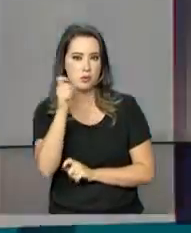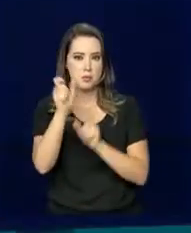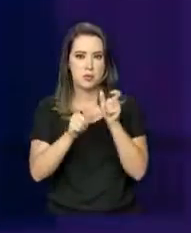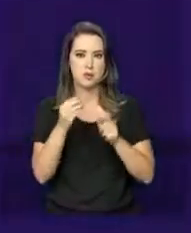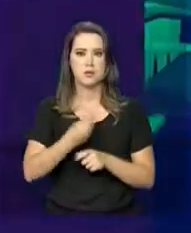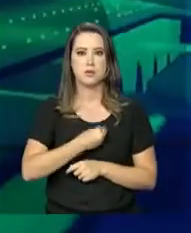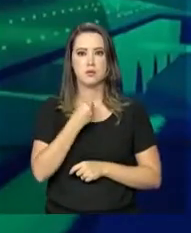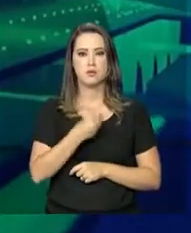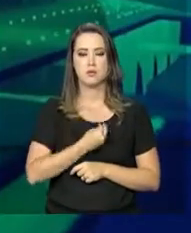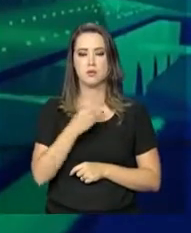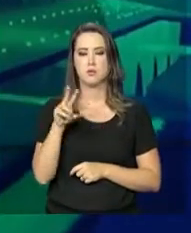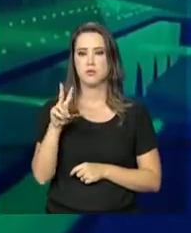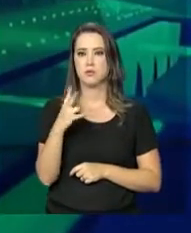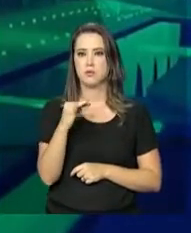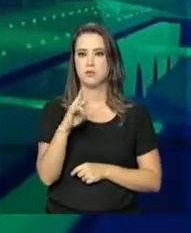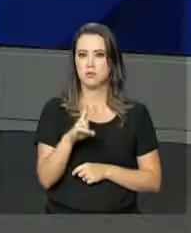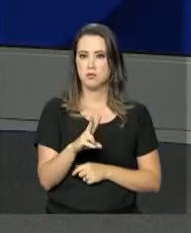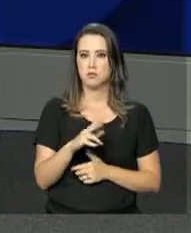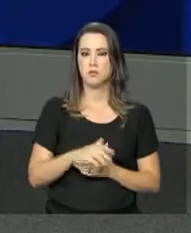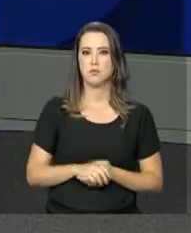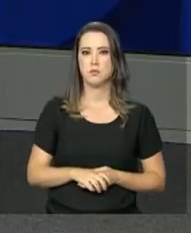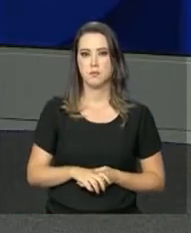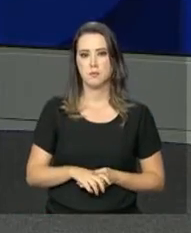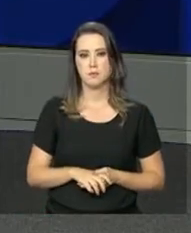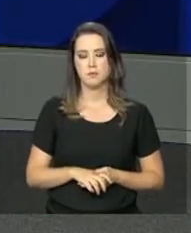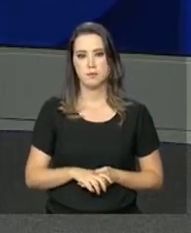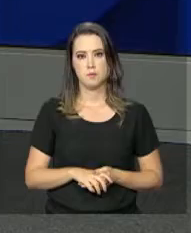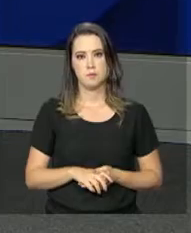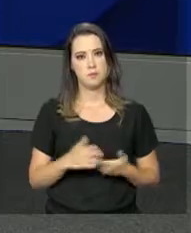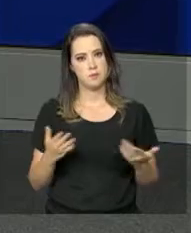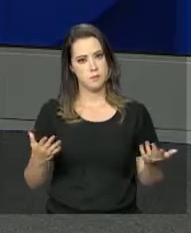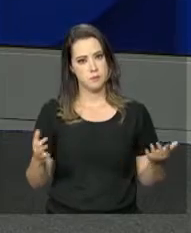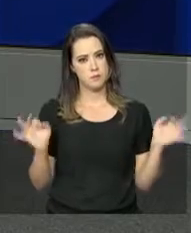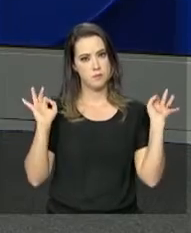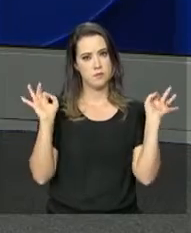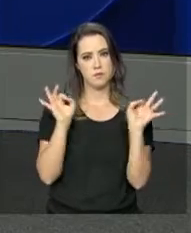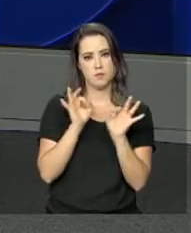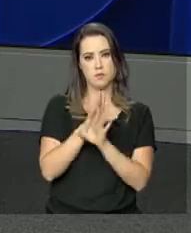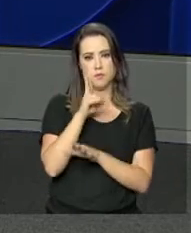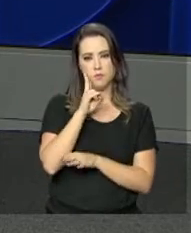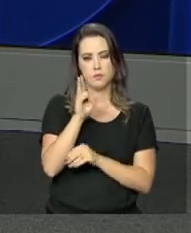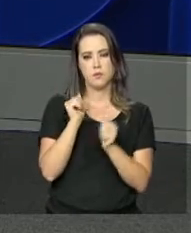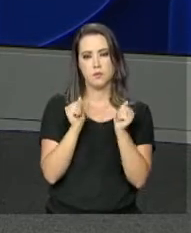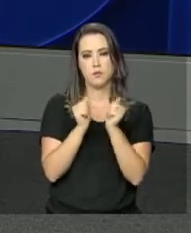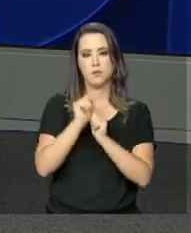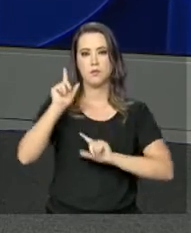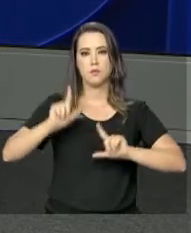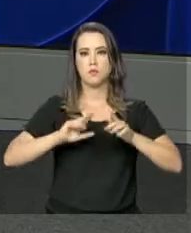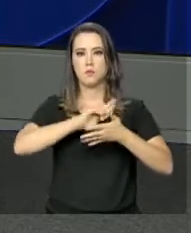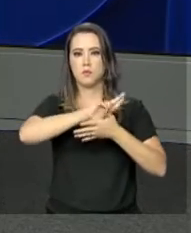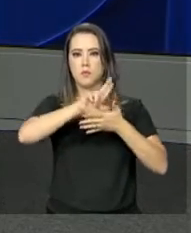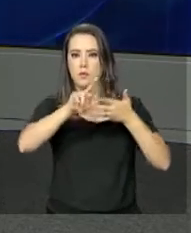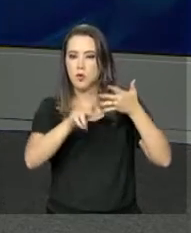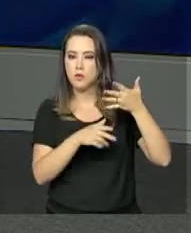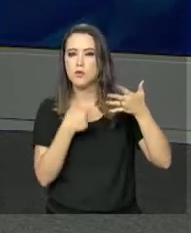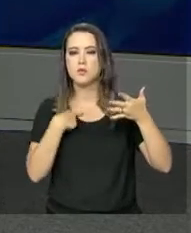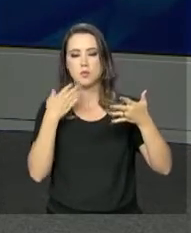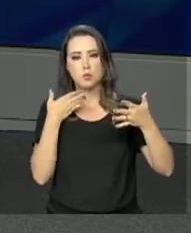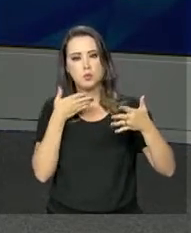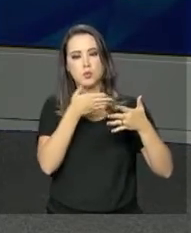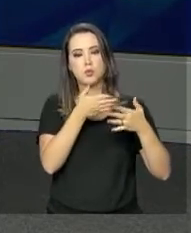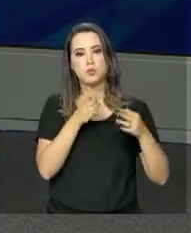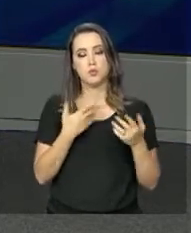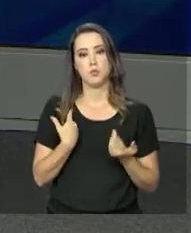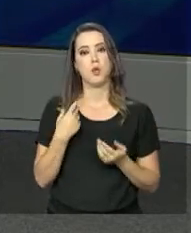pessoas vivendo com hiv nós ficamos por aqui mas você pode continuar com a gente tem muitas formas a nossa